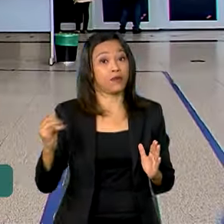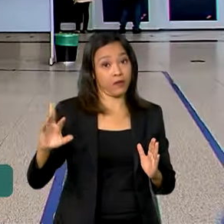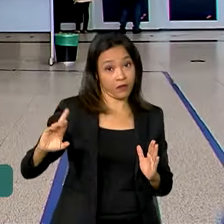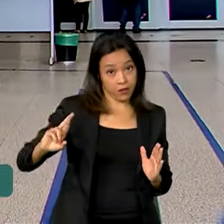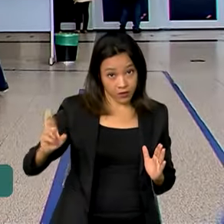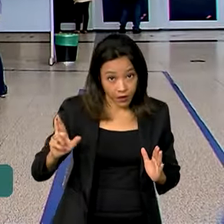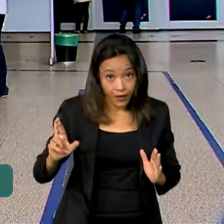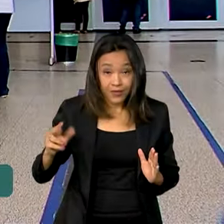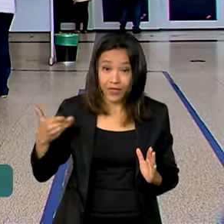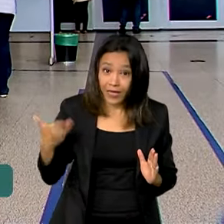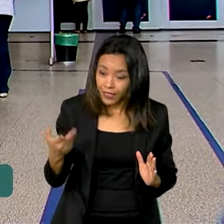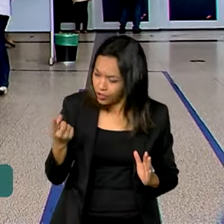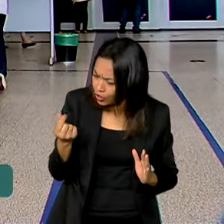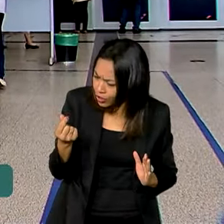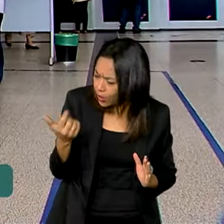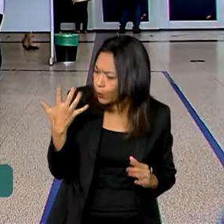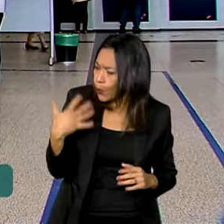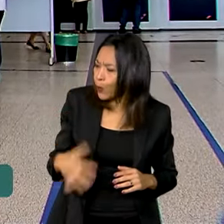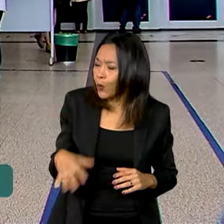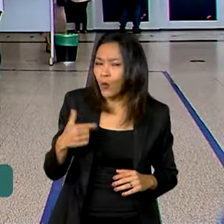reais, montante